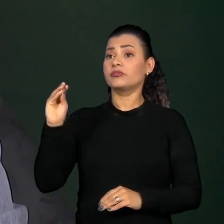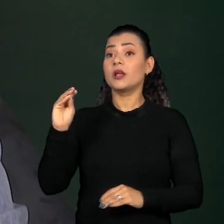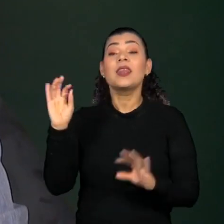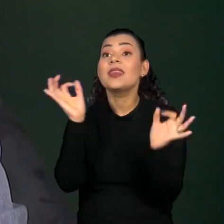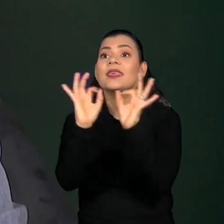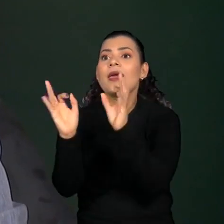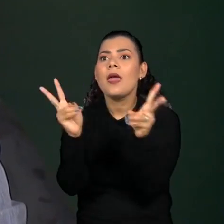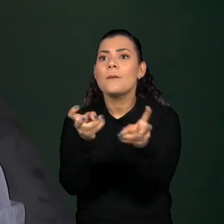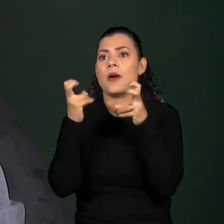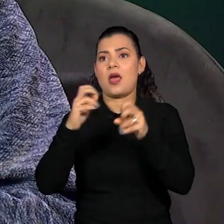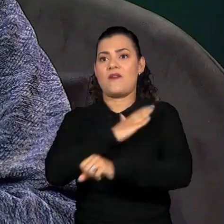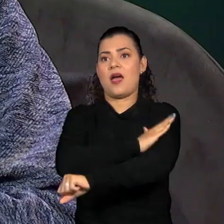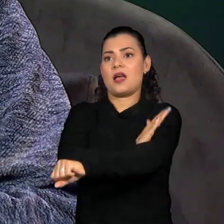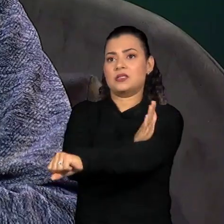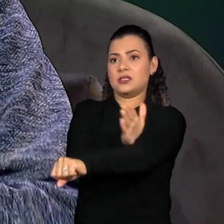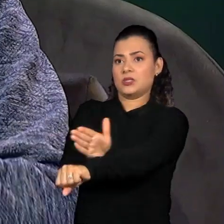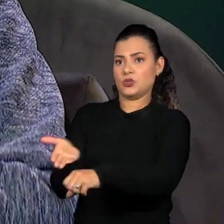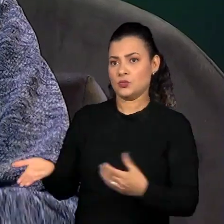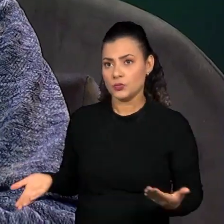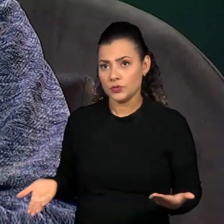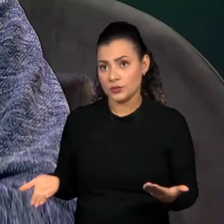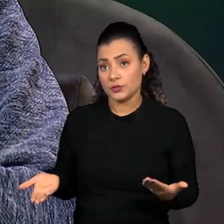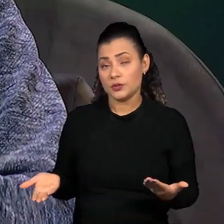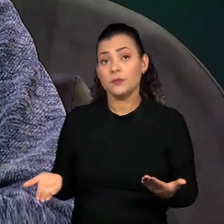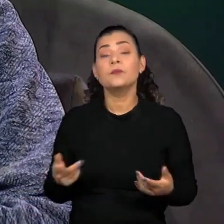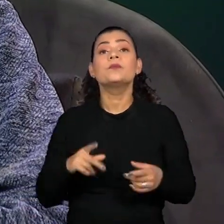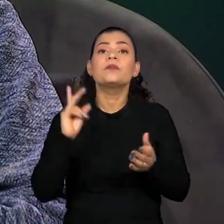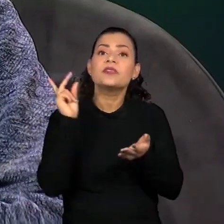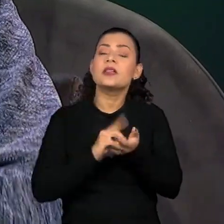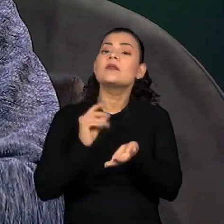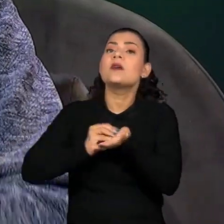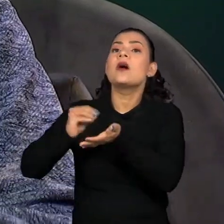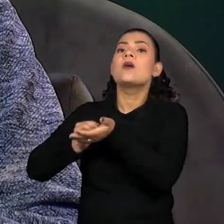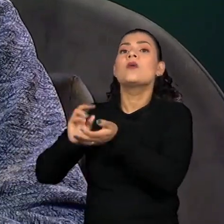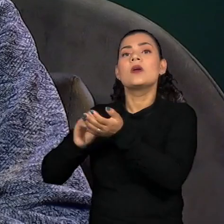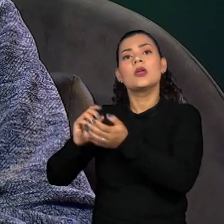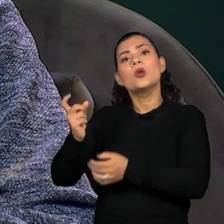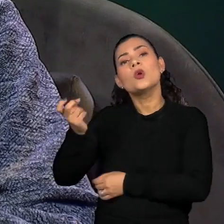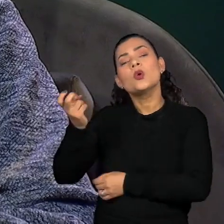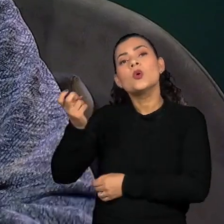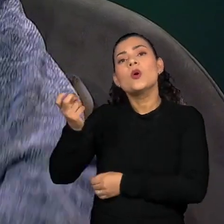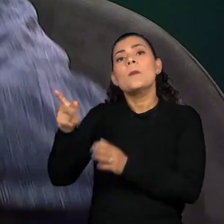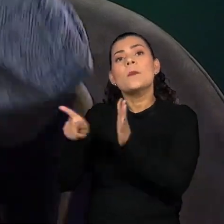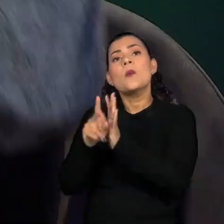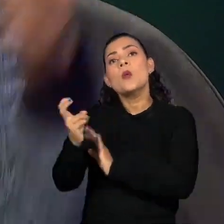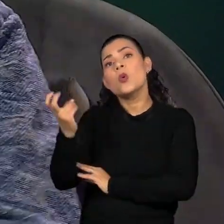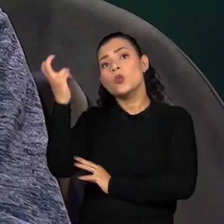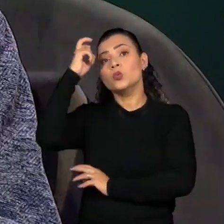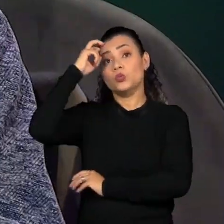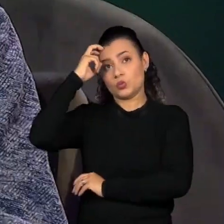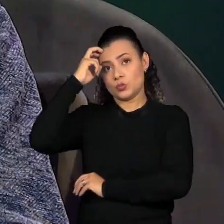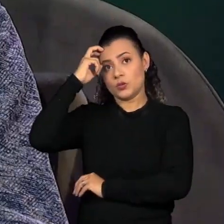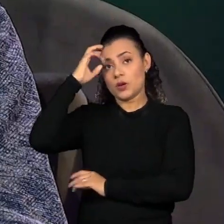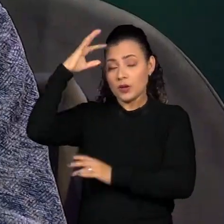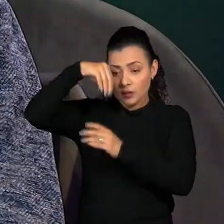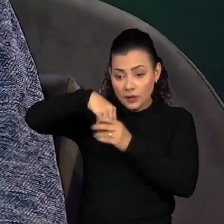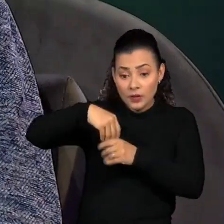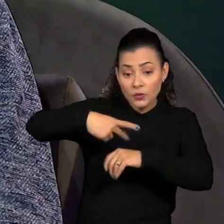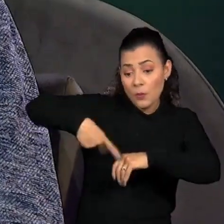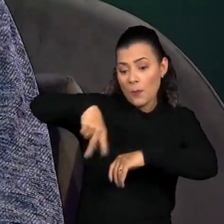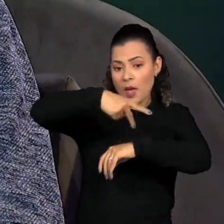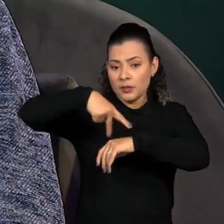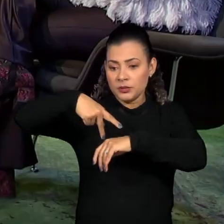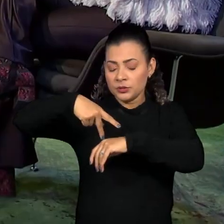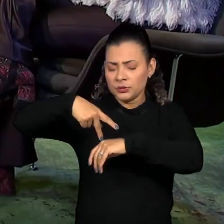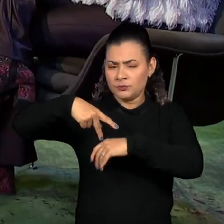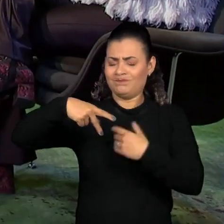assim, para os afrodescendentes, né, colocar a cultura dentro da cultura de uma nação, né, foi uma luta